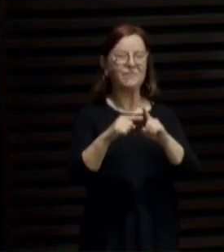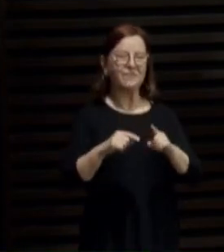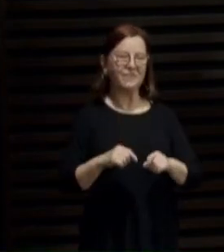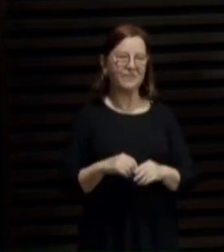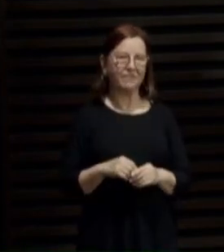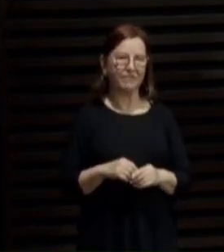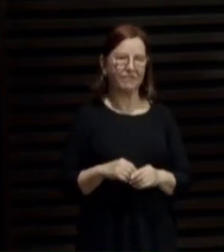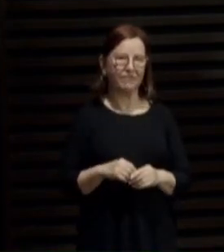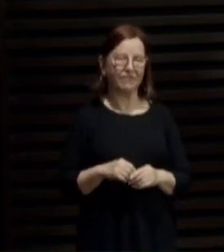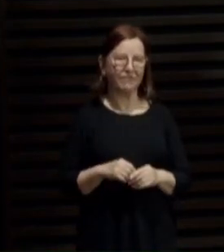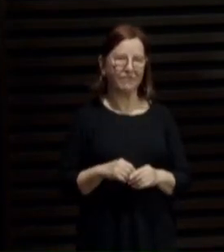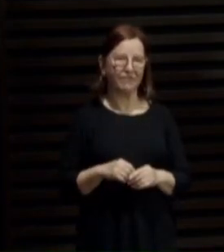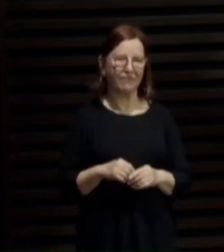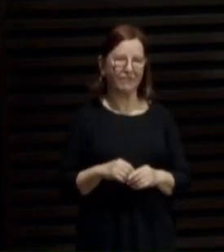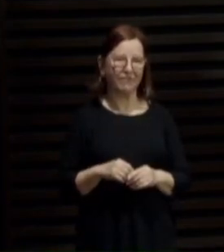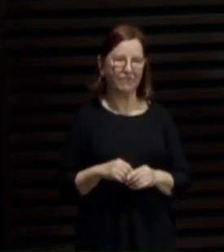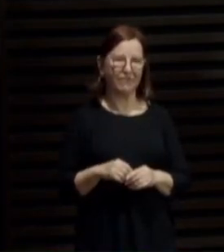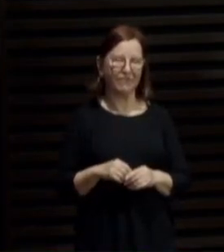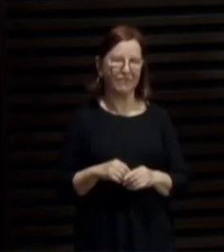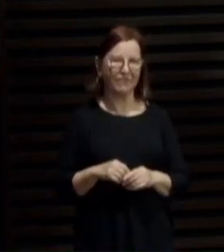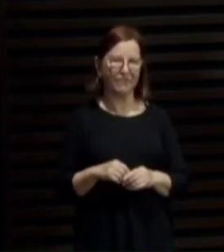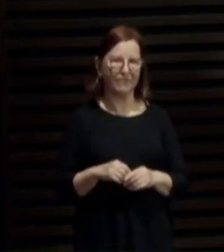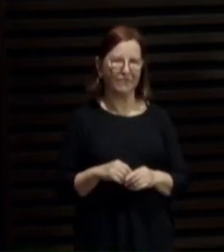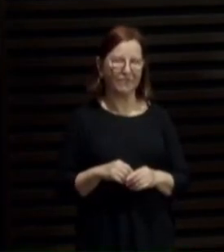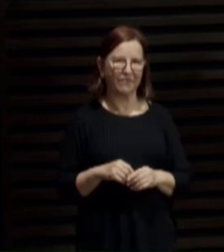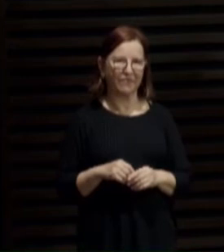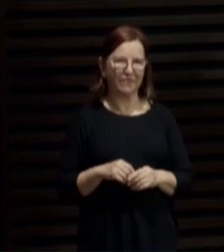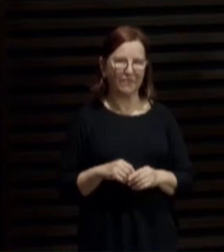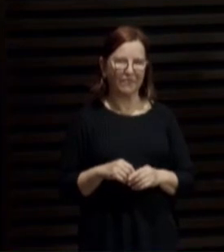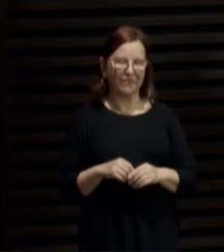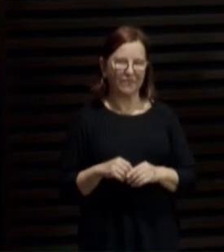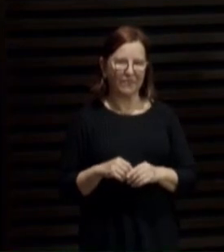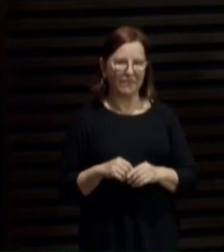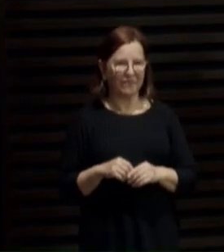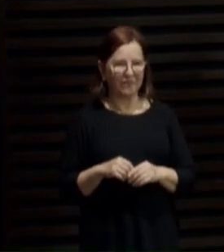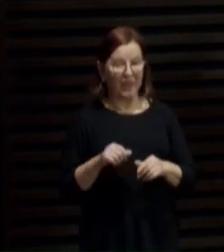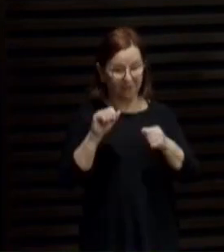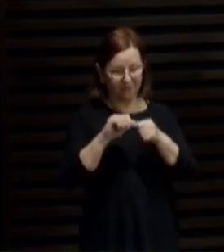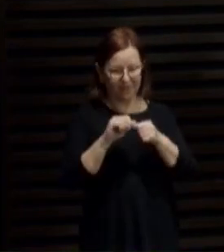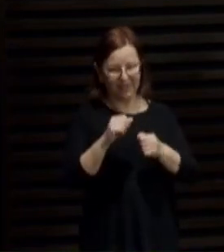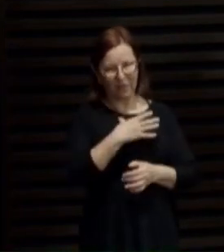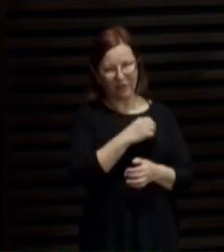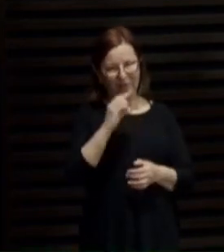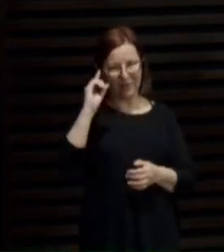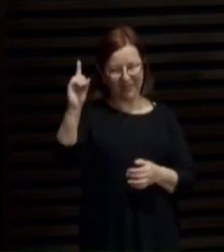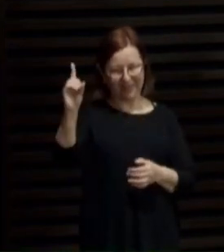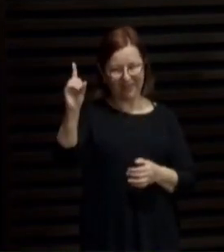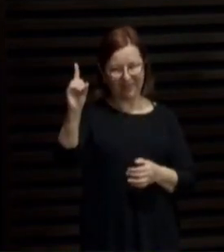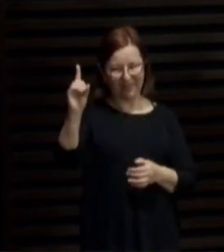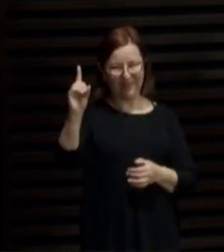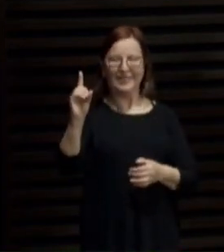É o enquadramento dos filhos de Deus aos princípios da palavra de Deus.